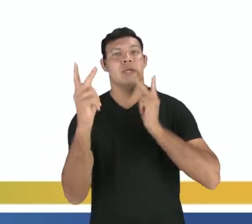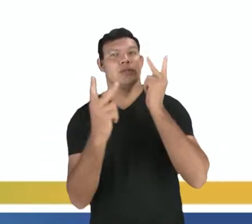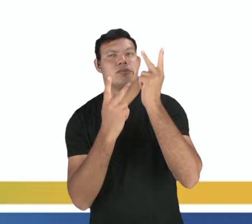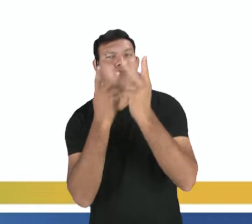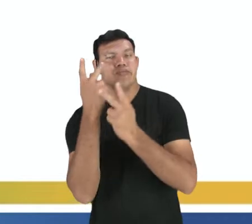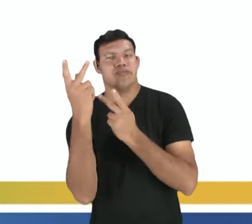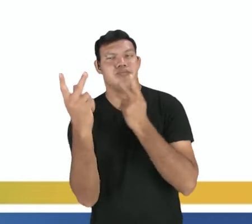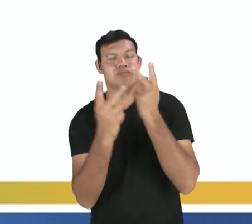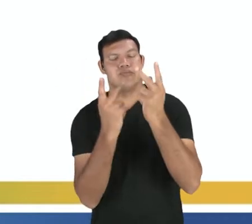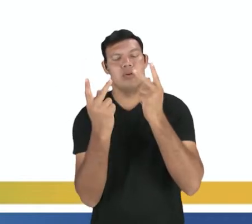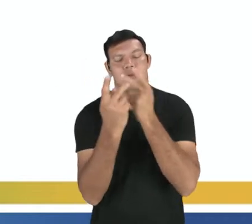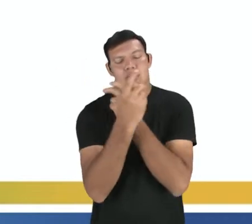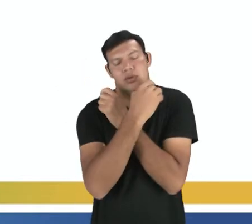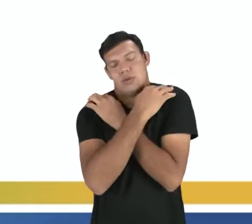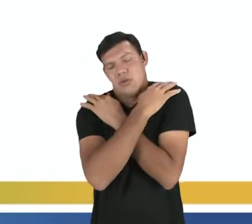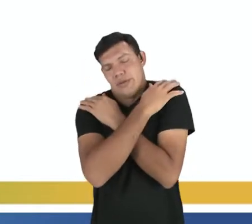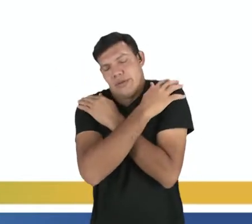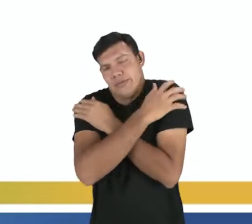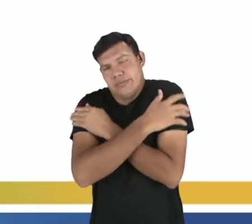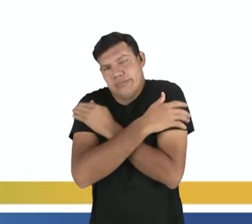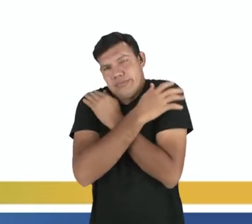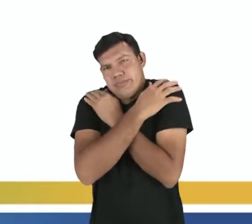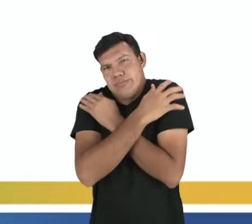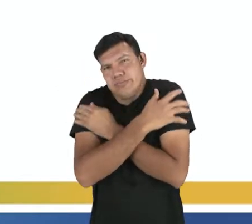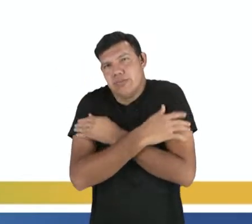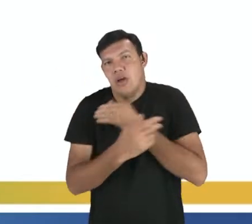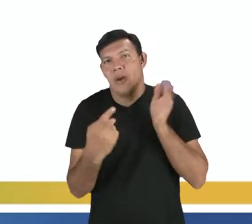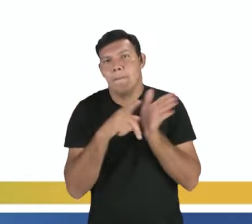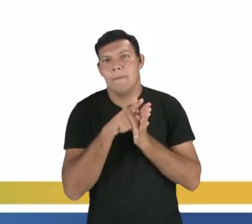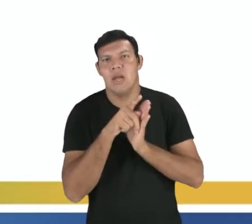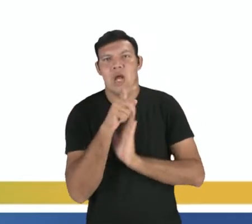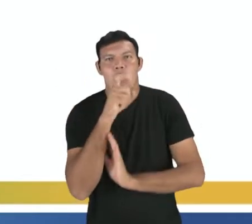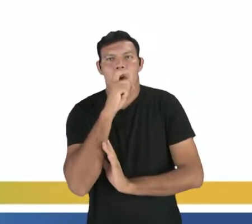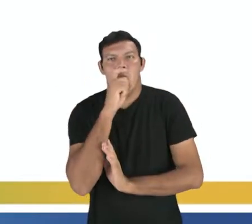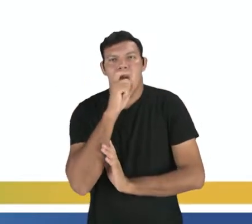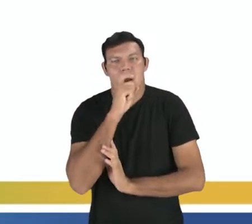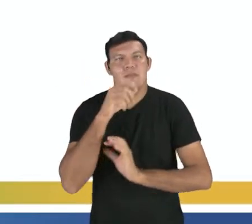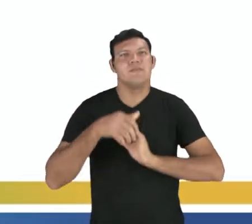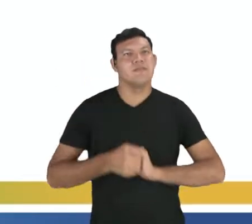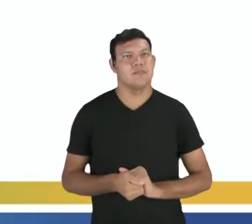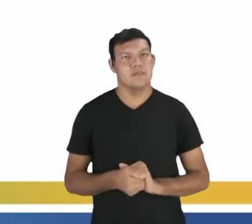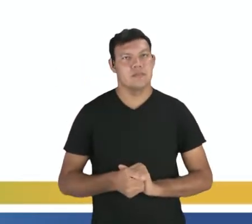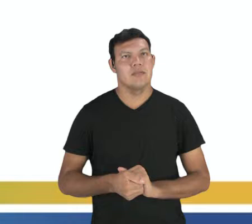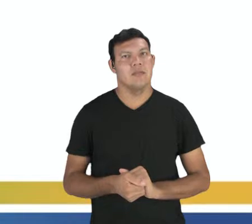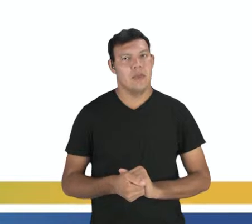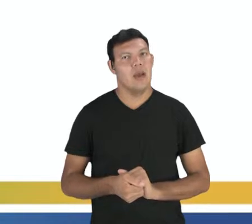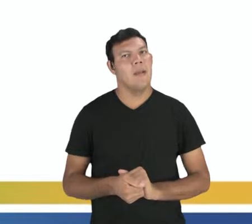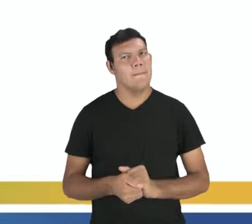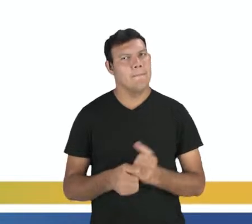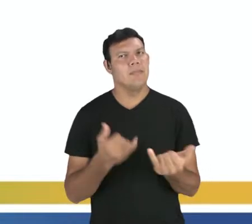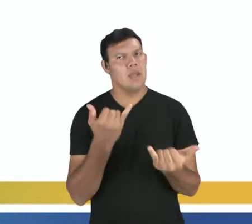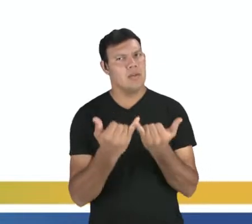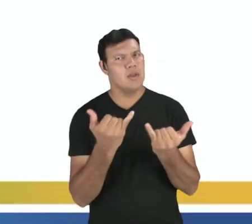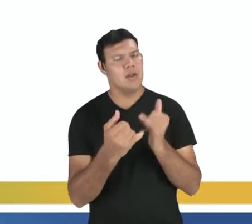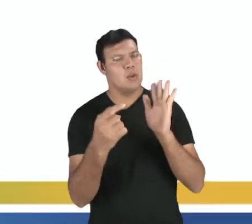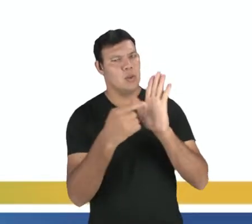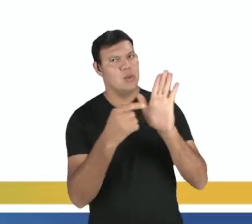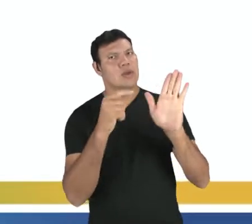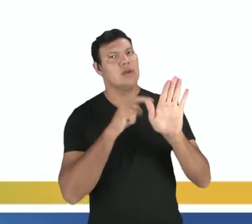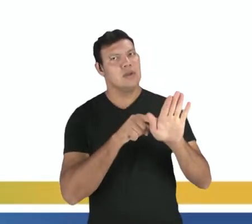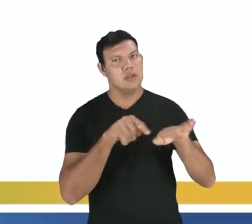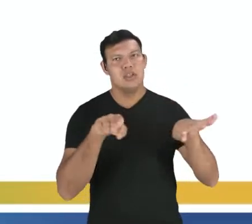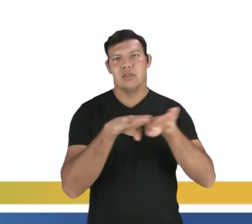manto de gelo. O que seria a simile? Ela é semelhante à metáfora, também